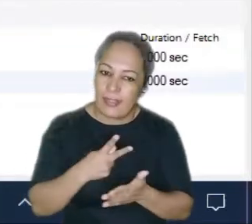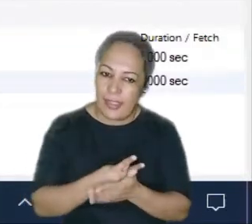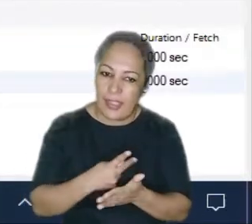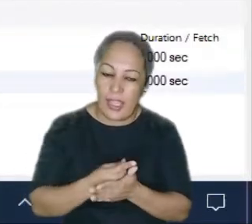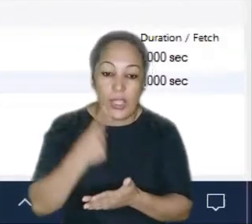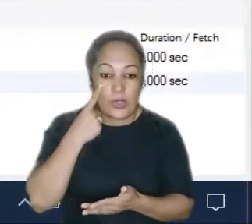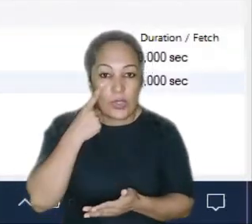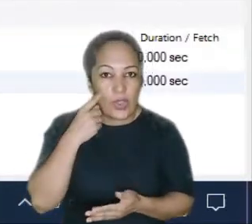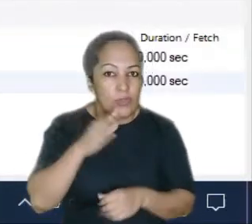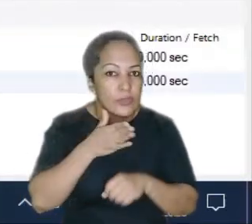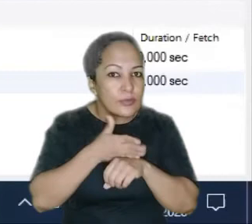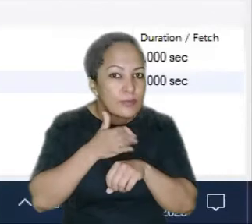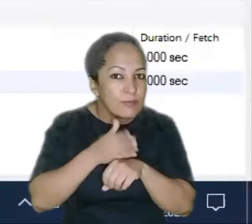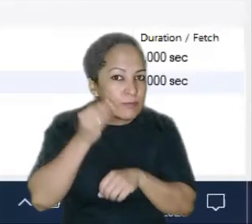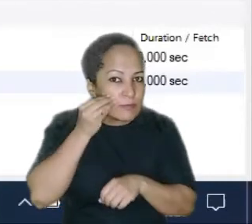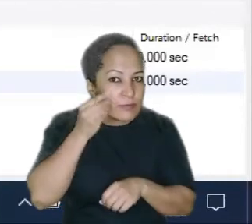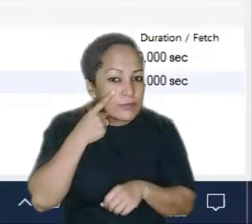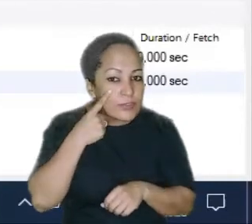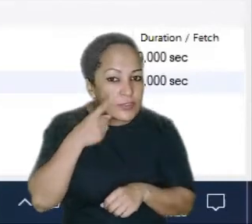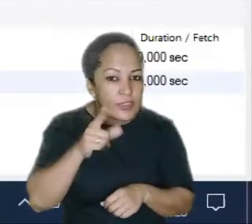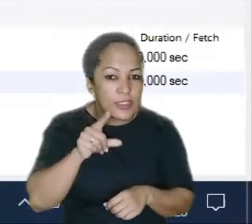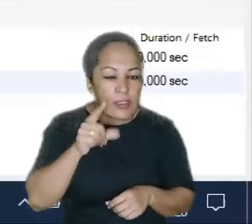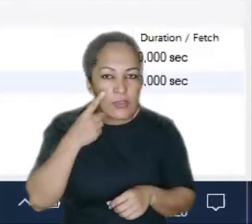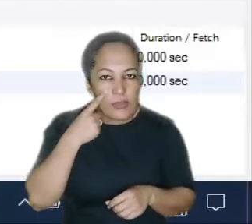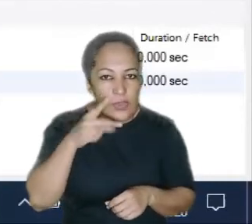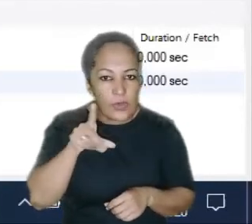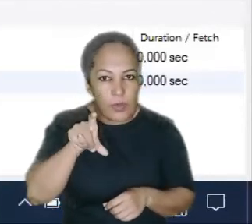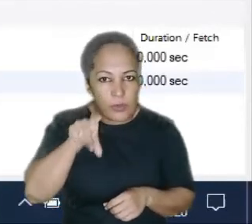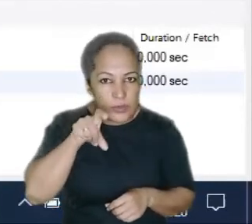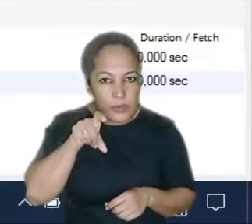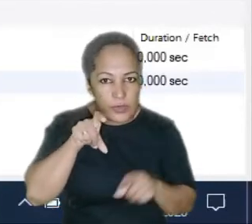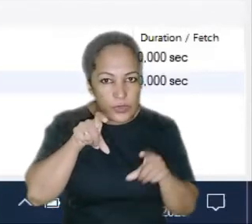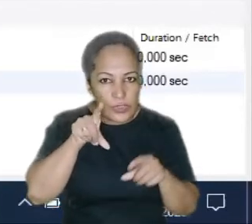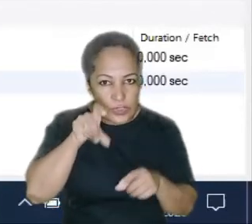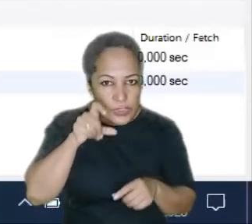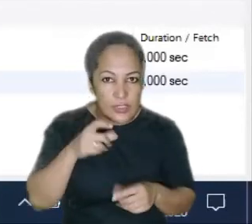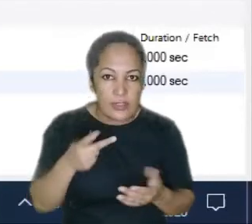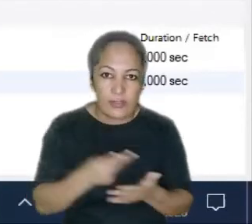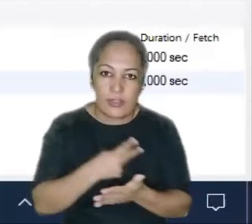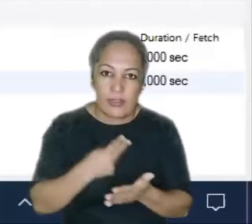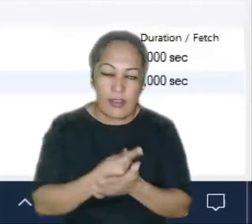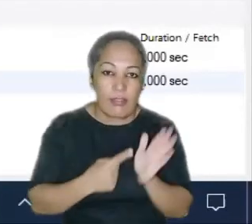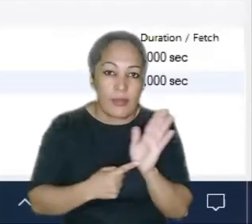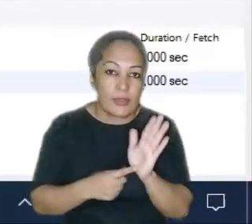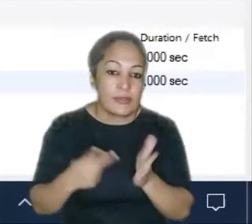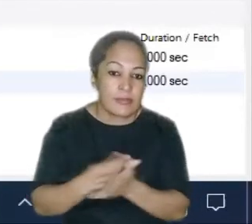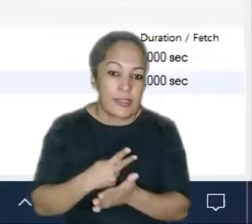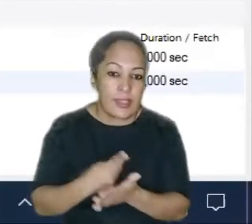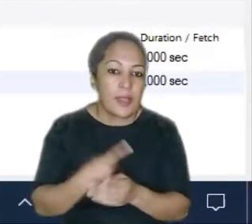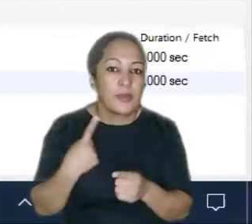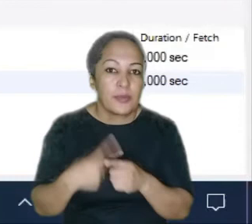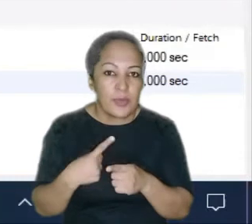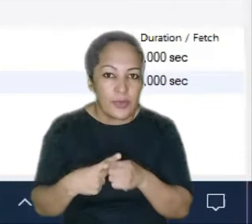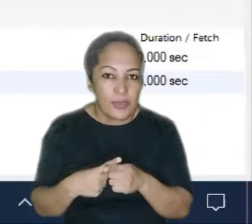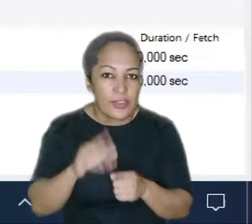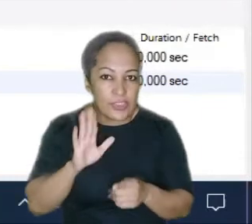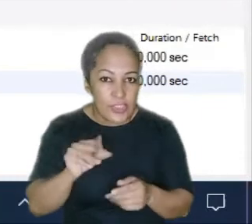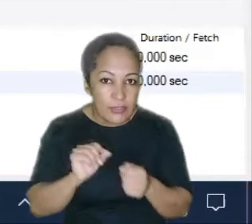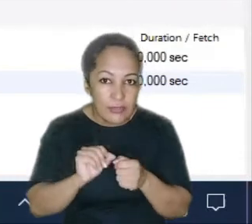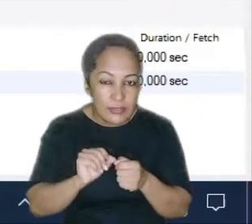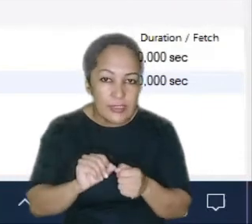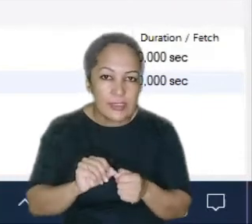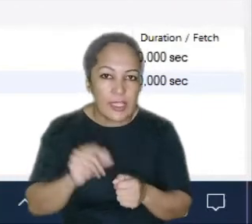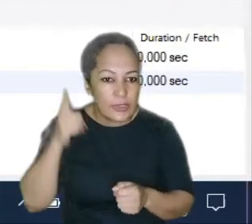novo. Ó. Tá vendo o xizinho aqui de erro? Tá dizendo que esse comando não deu certo. Deu bad. Tá? Então, quando ficar